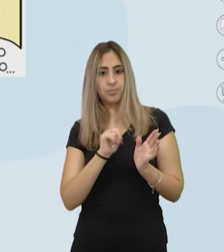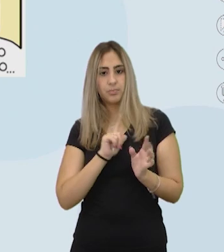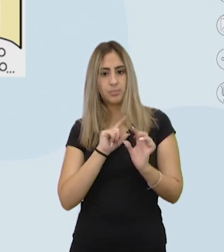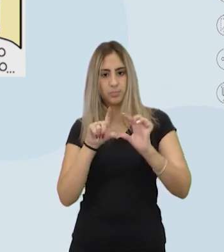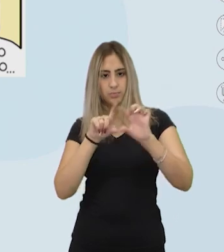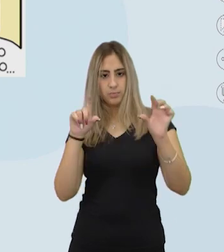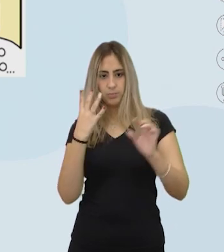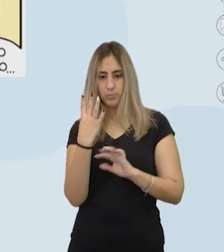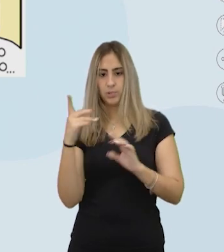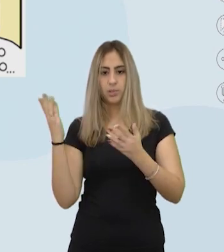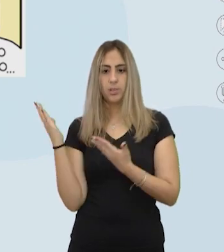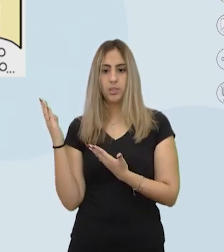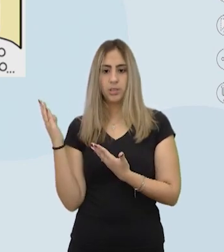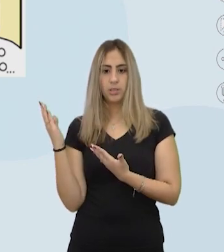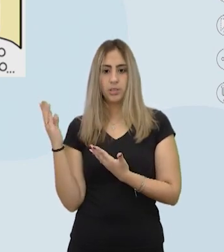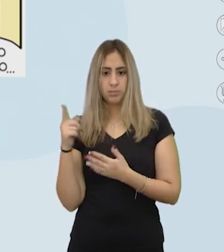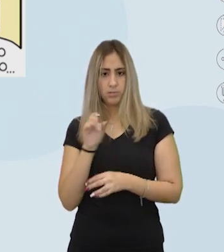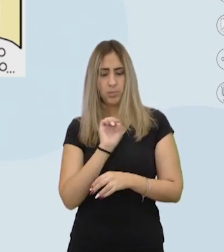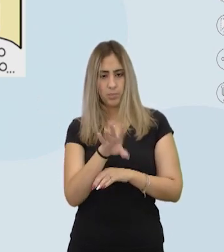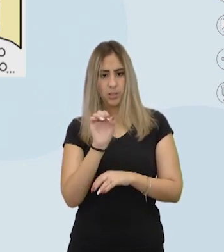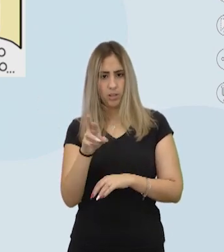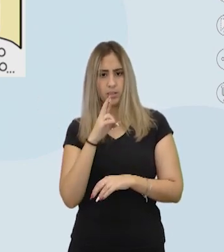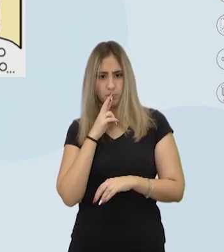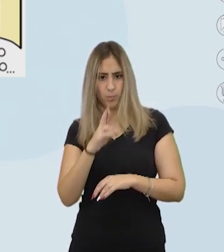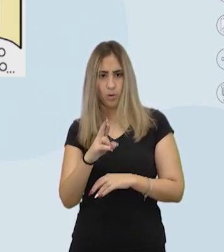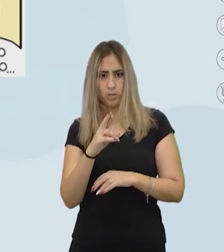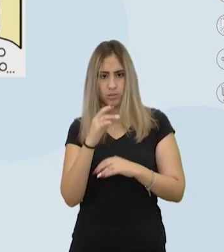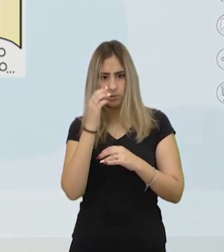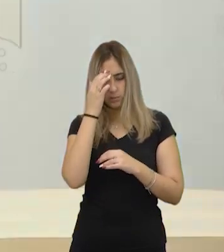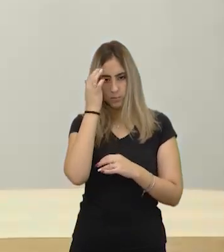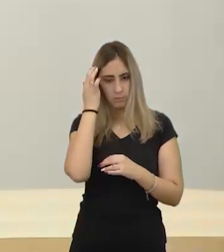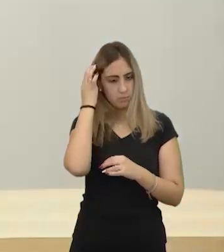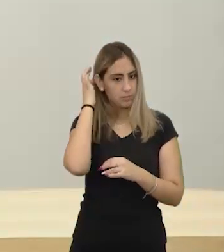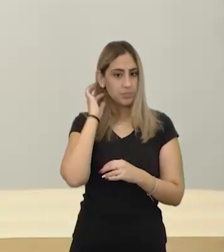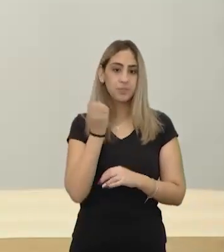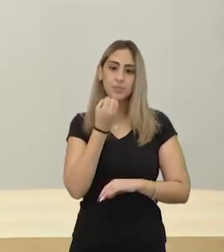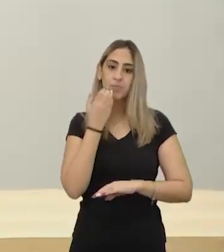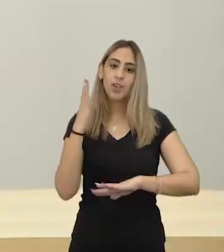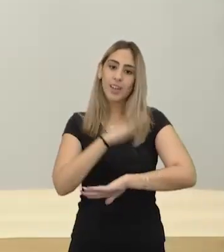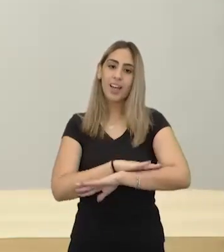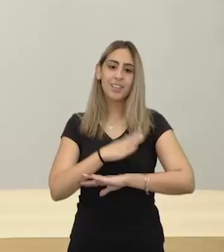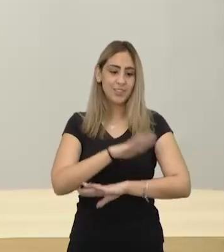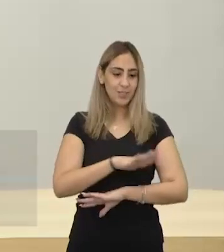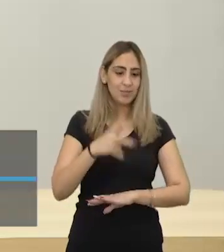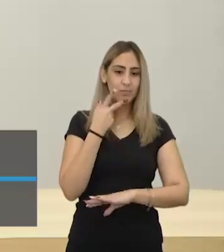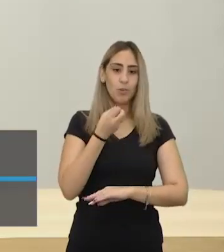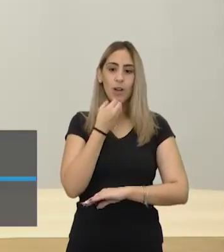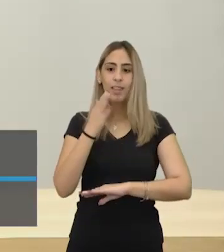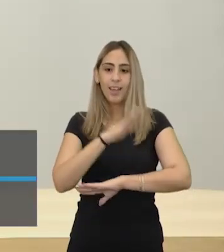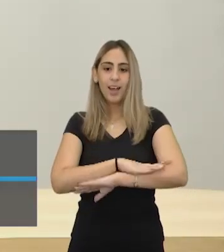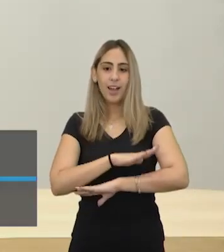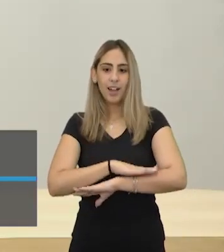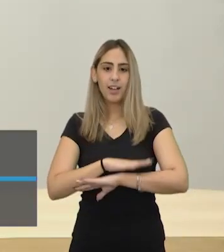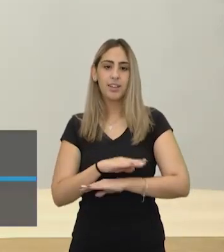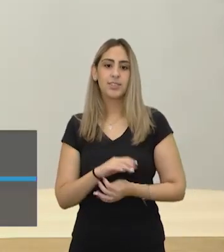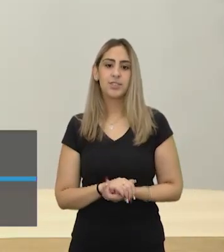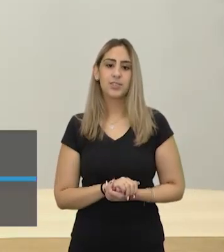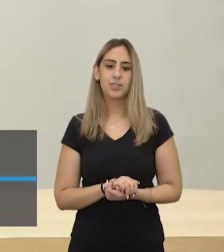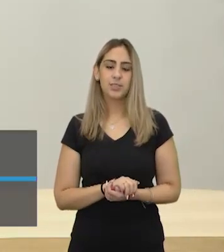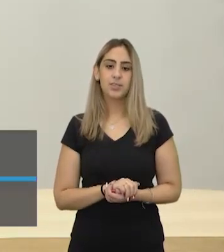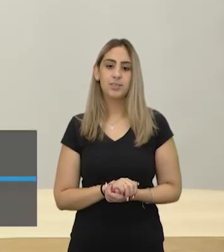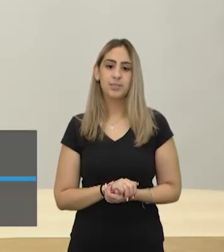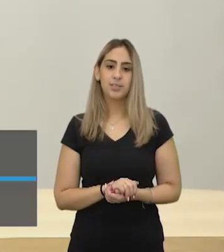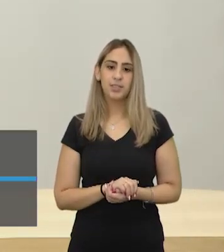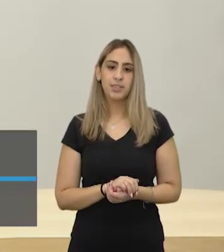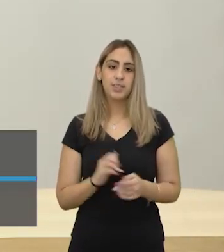né, na atividade 4. Eles estão mandando respostas? Estão dando boa tardes aí. Boa tarde para todo mundo, gente. Manda tarde, respostas povo. para nós. Manda boa tarde